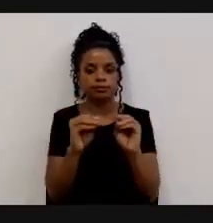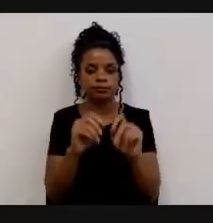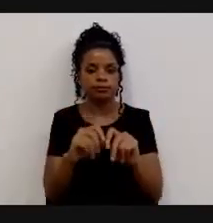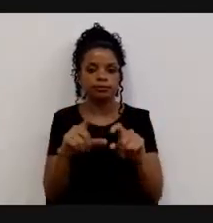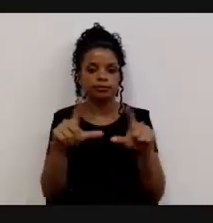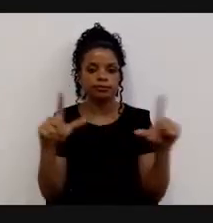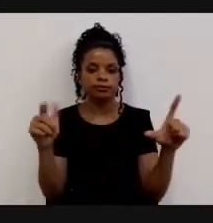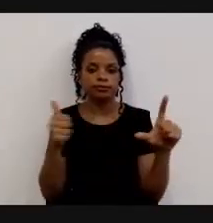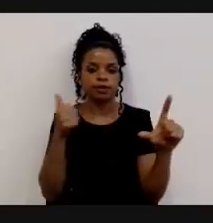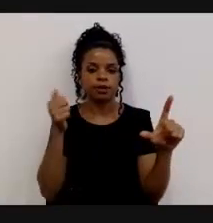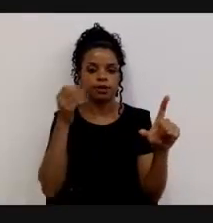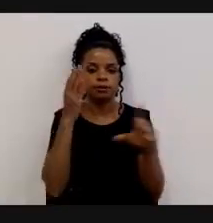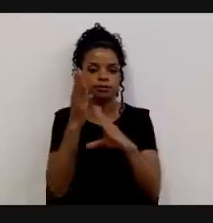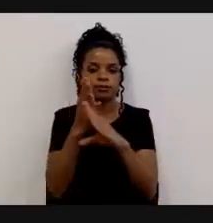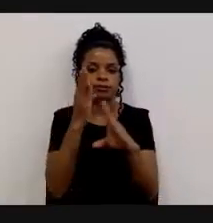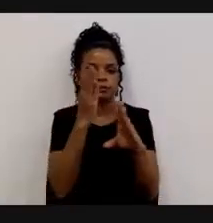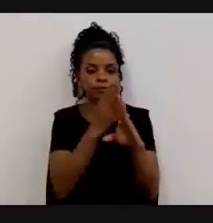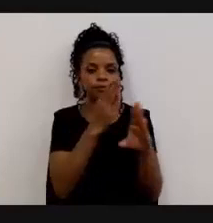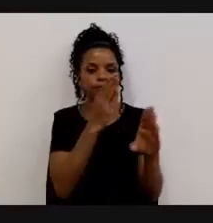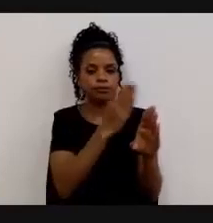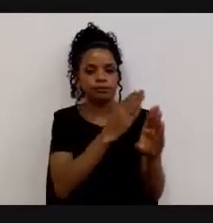mais visível.